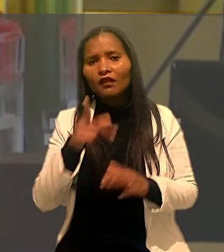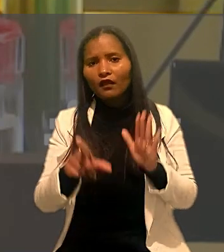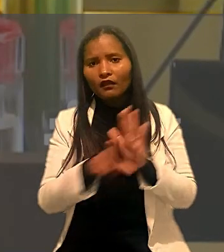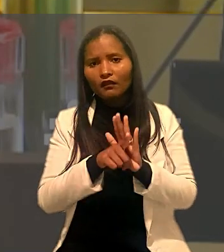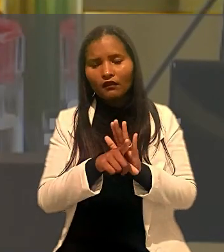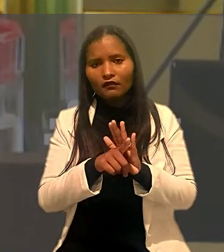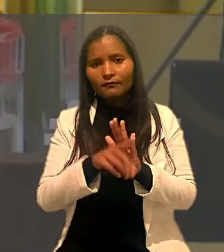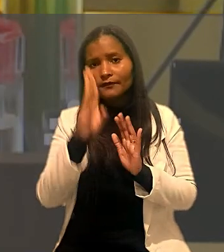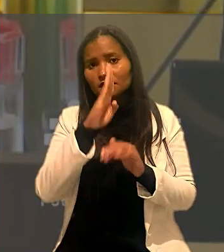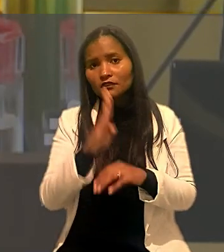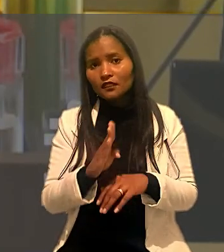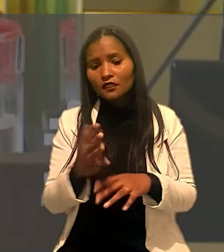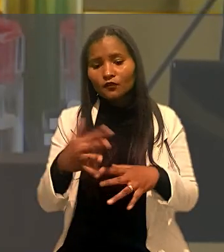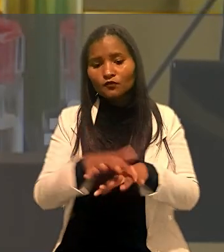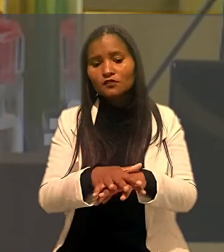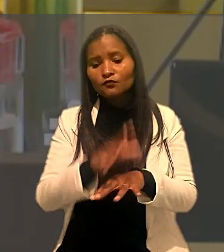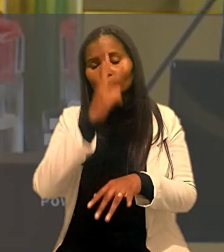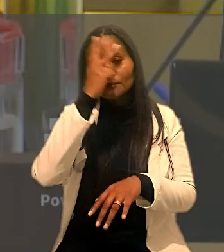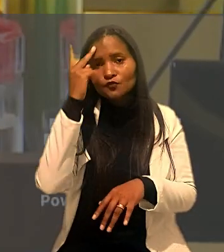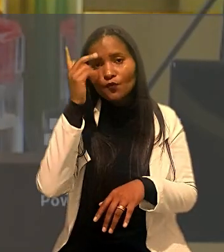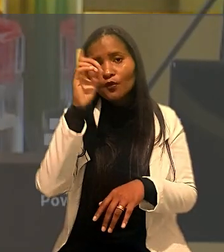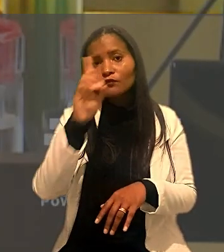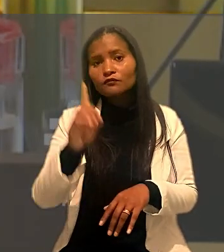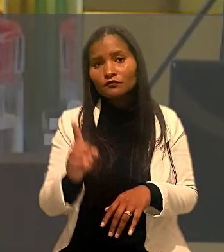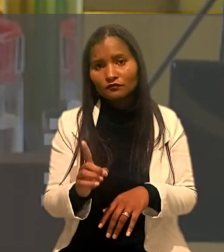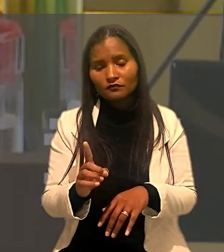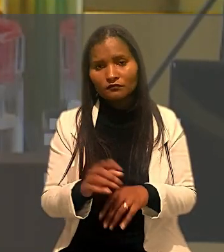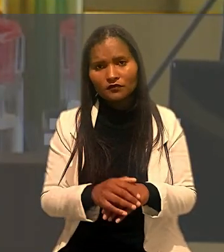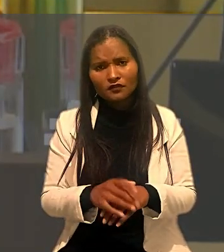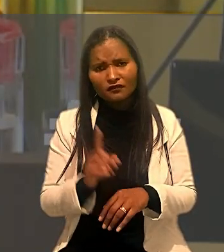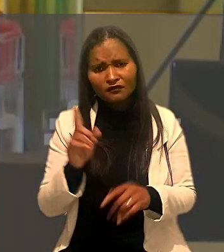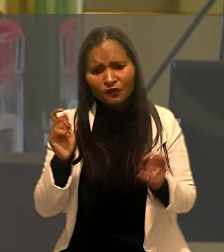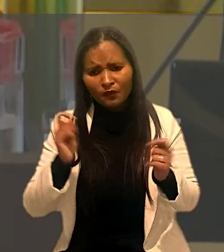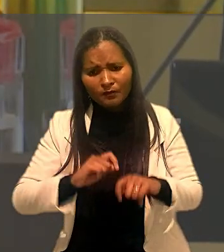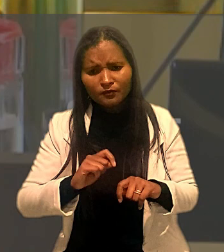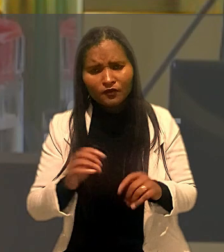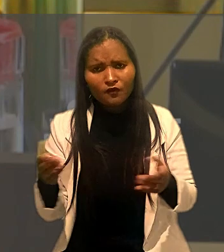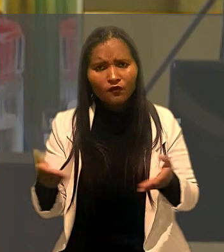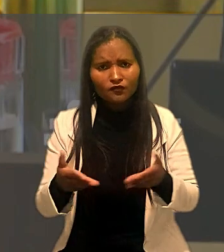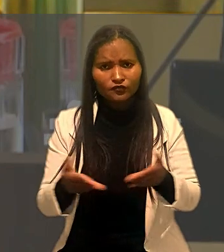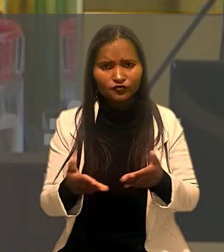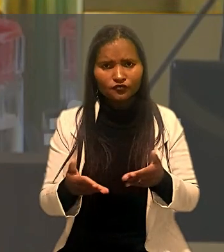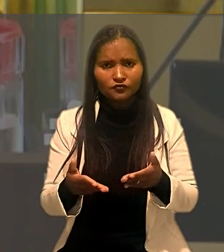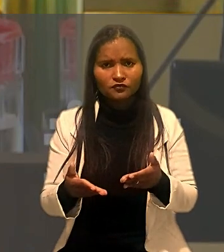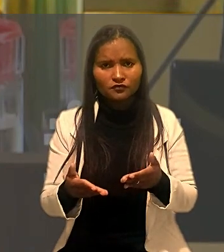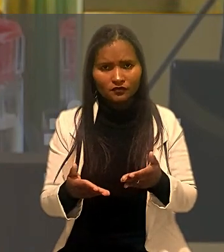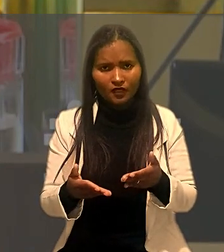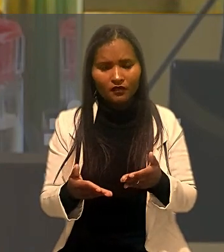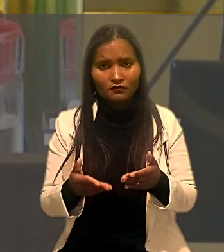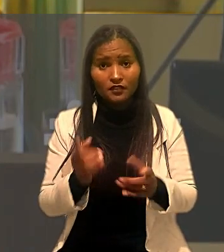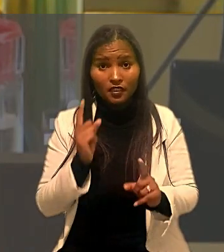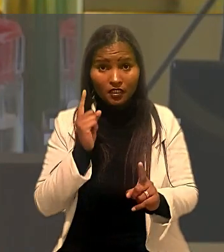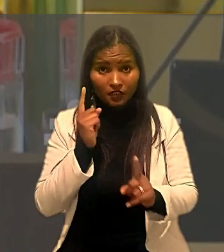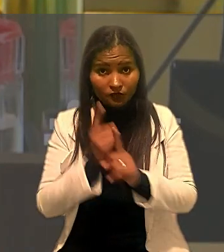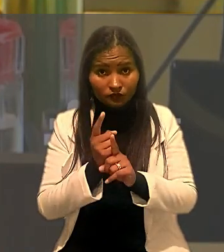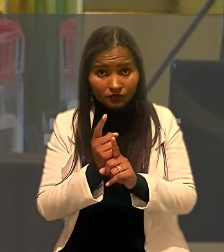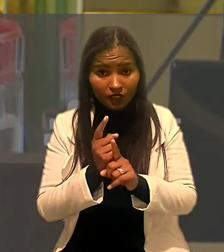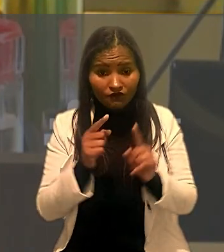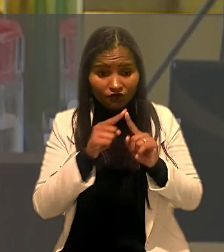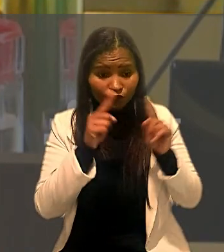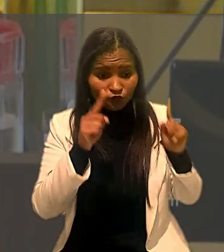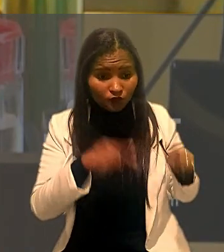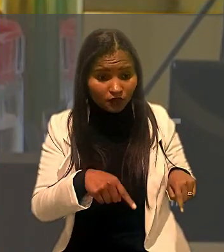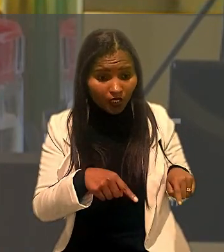a lei brasileira de inclusão da pessoa com deficiência? Não é possível hoje mais encontrar-se